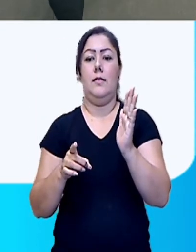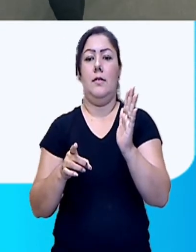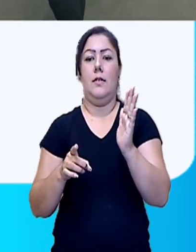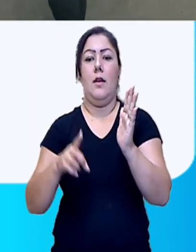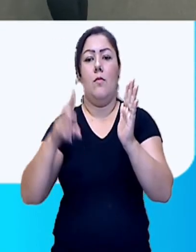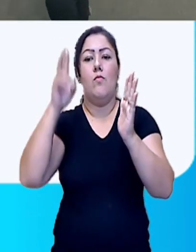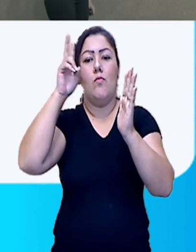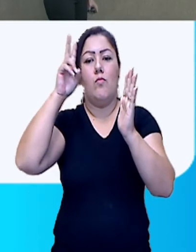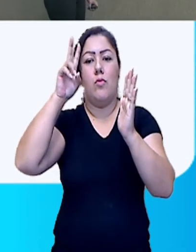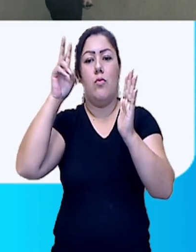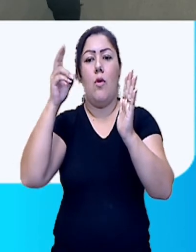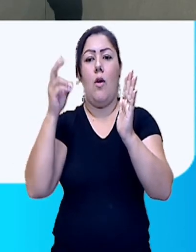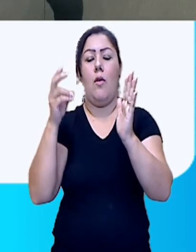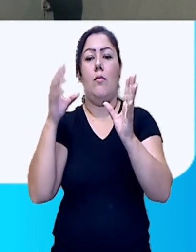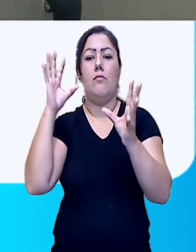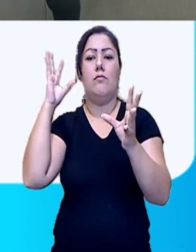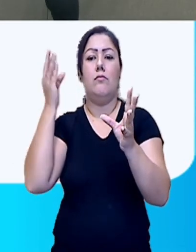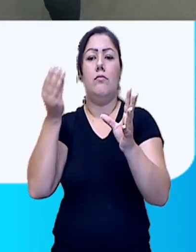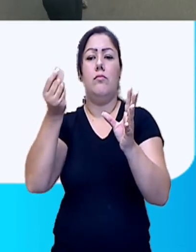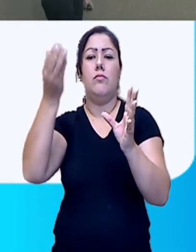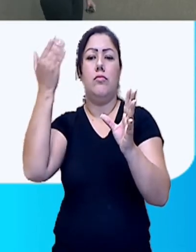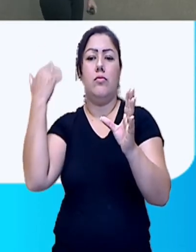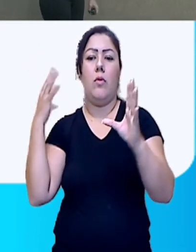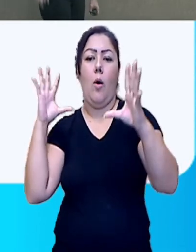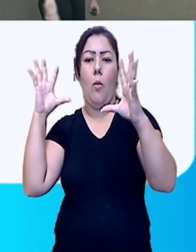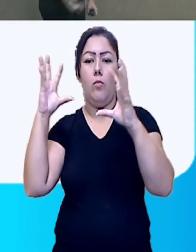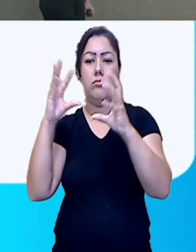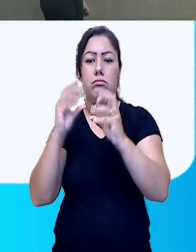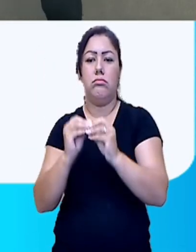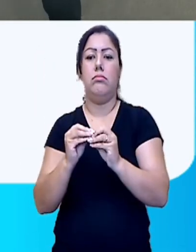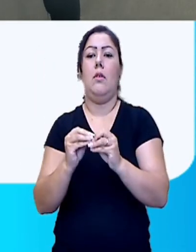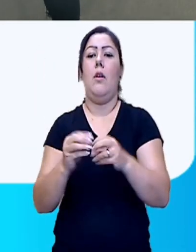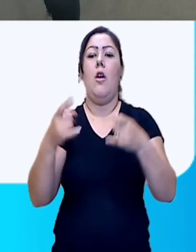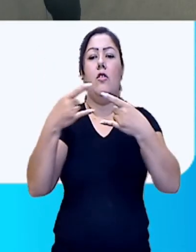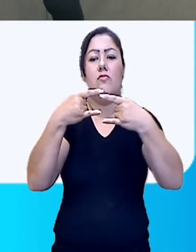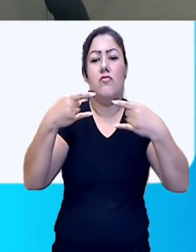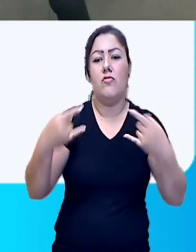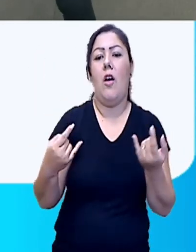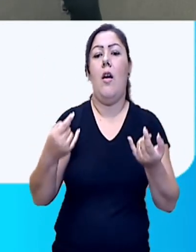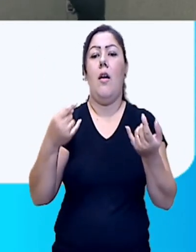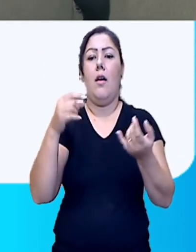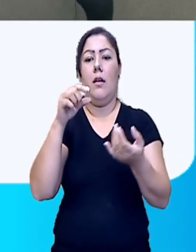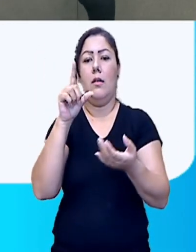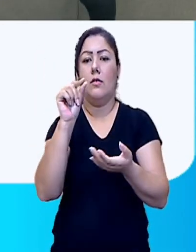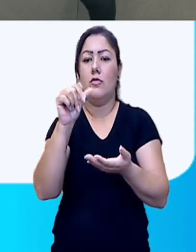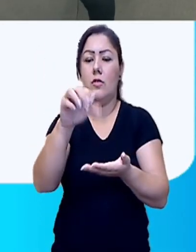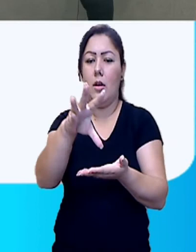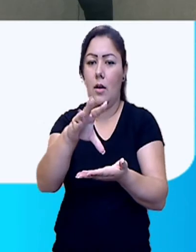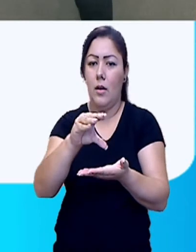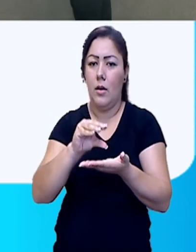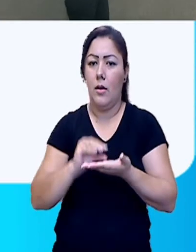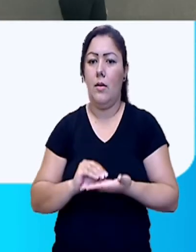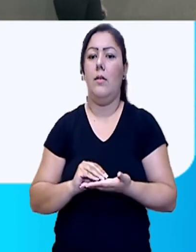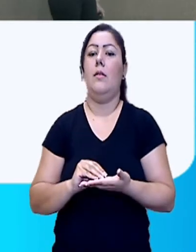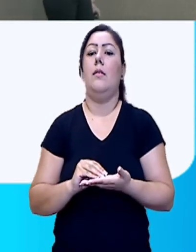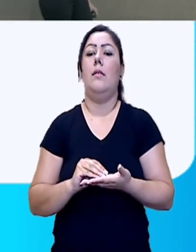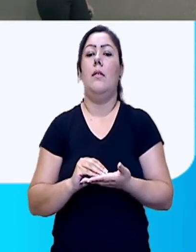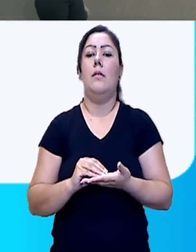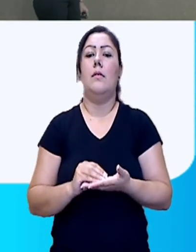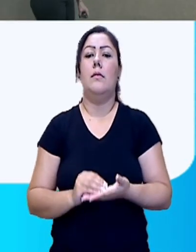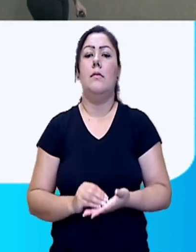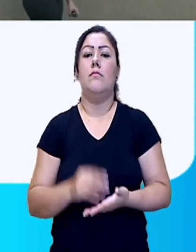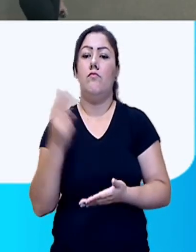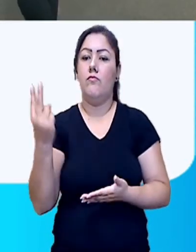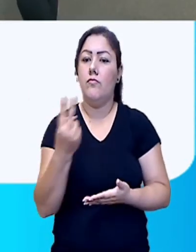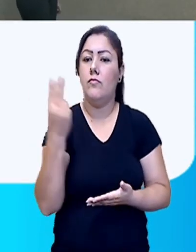do que foi feito. Tem cheque compensado, saque, depósito e os valores. O que, que eu quero mostrar aqui